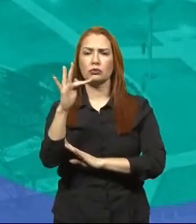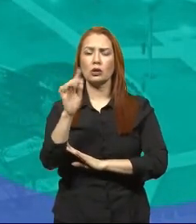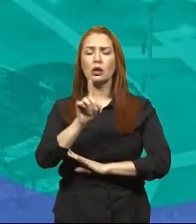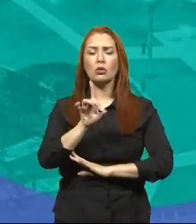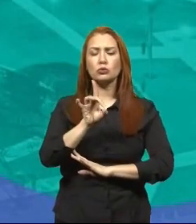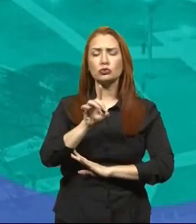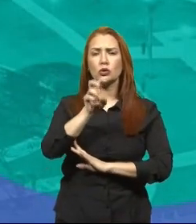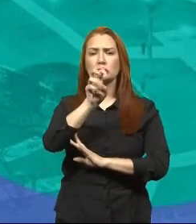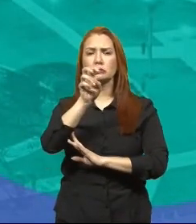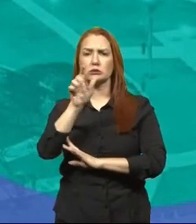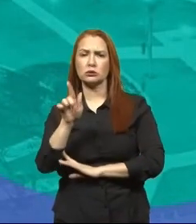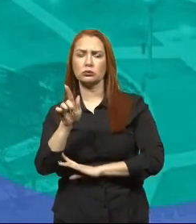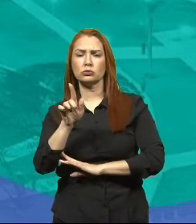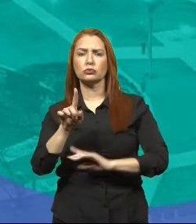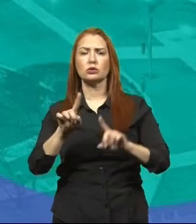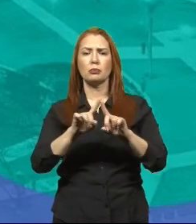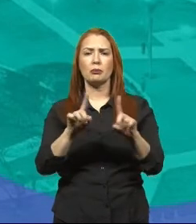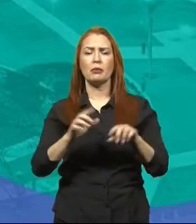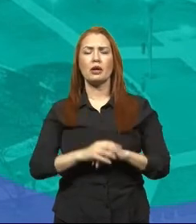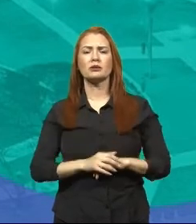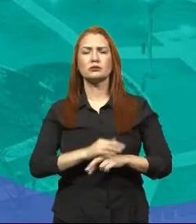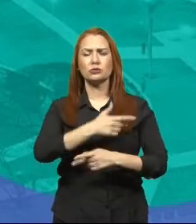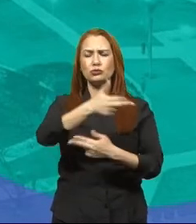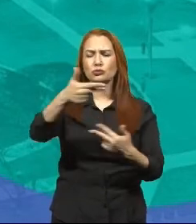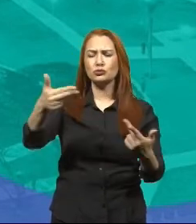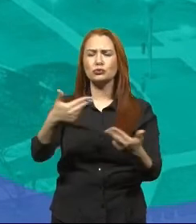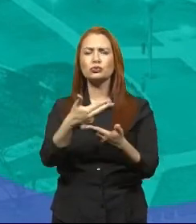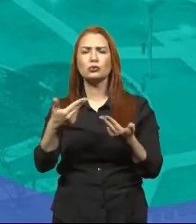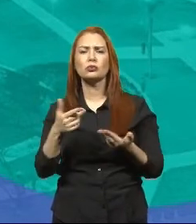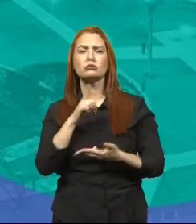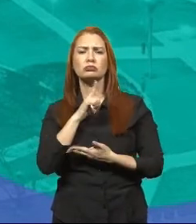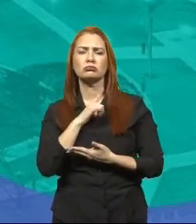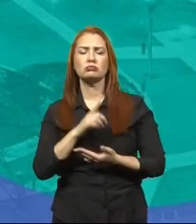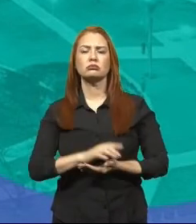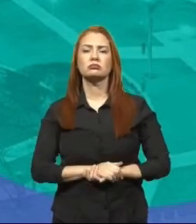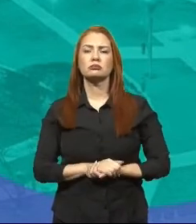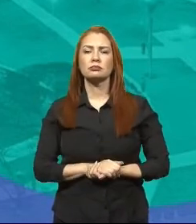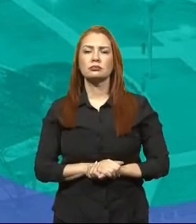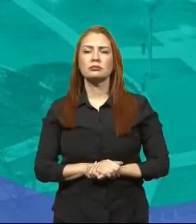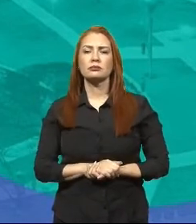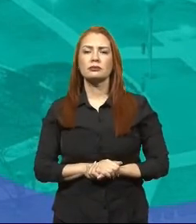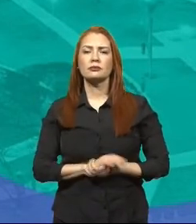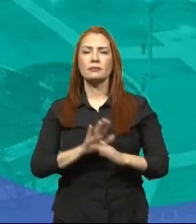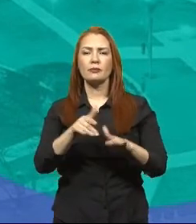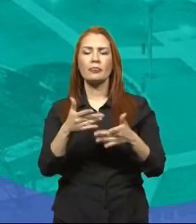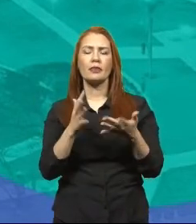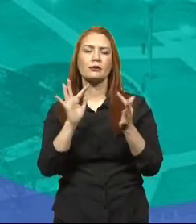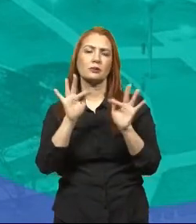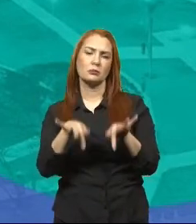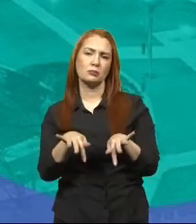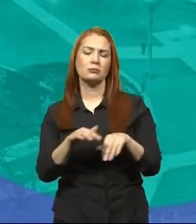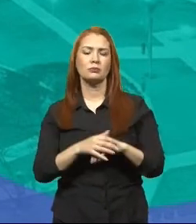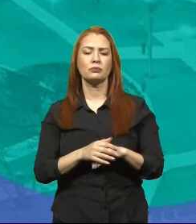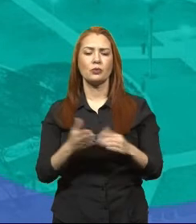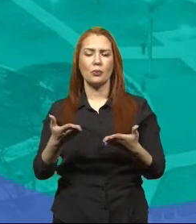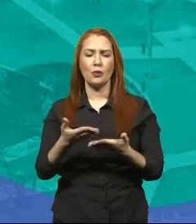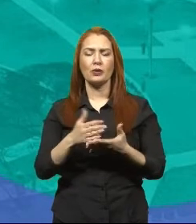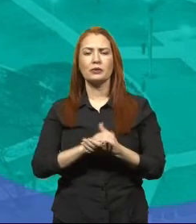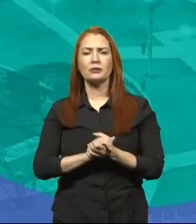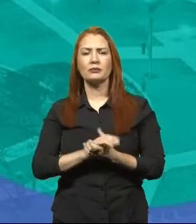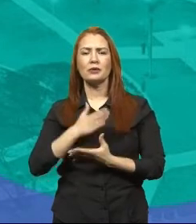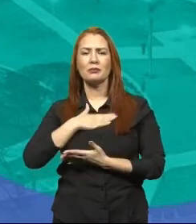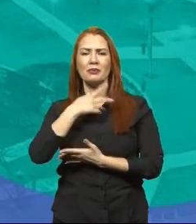como também satélites de baixa órbita e outras que estão vindo para aí. Encerro aqui a minha fala e agradeço muito por